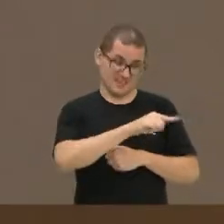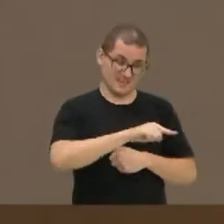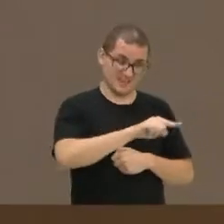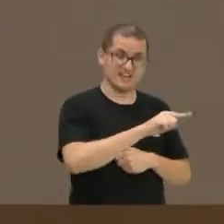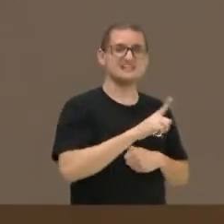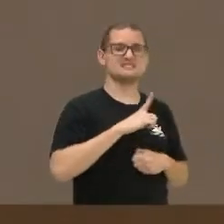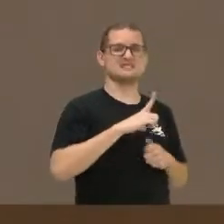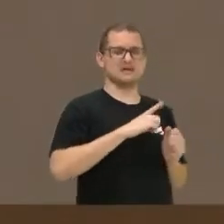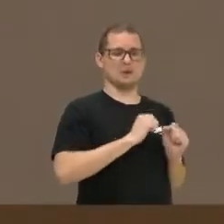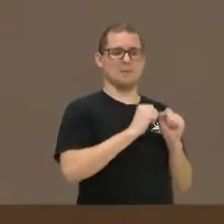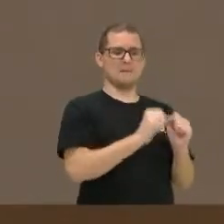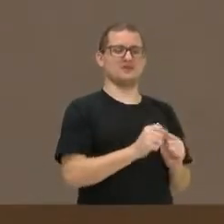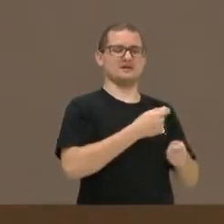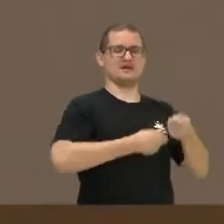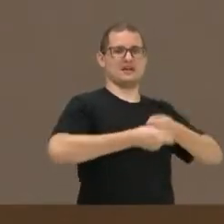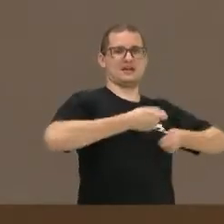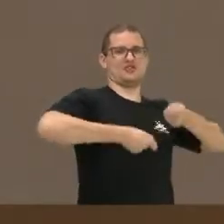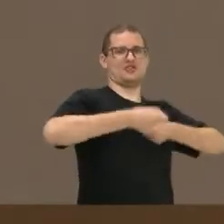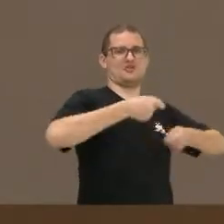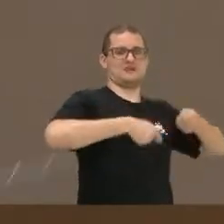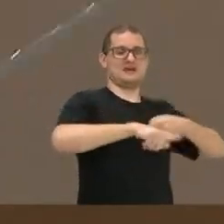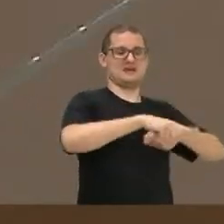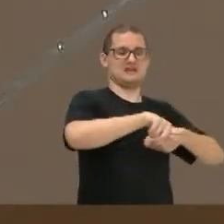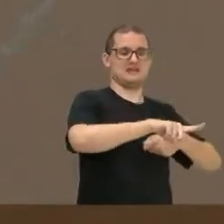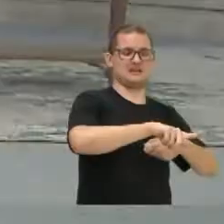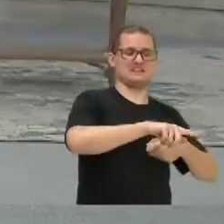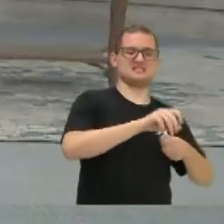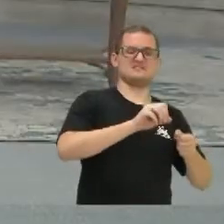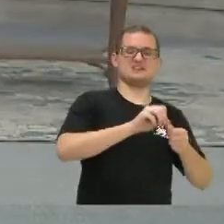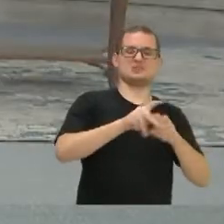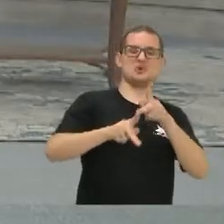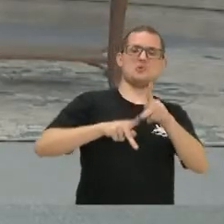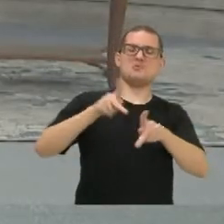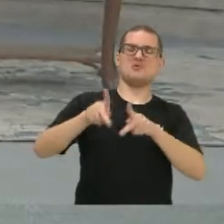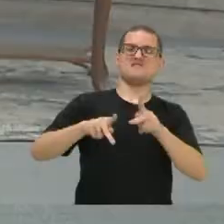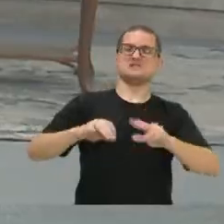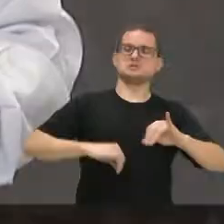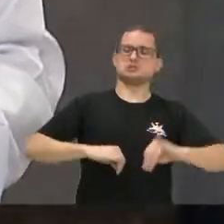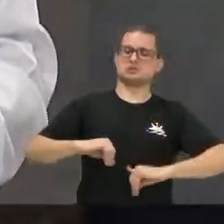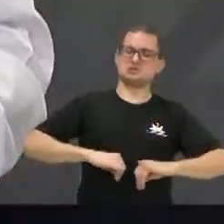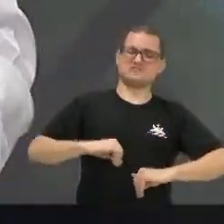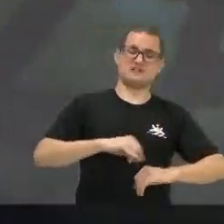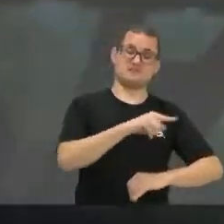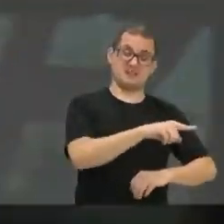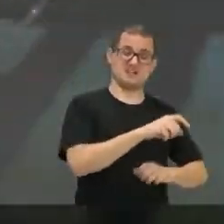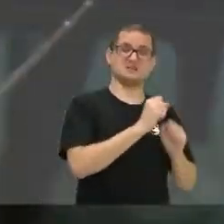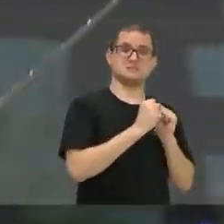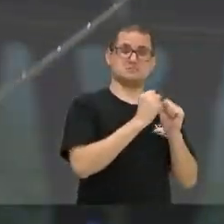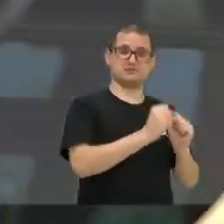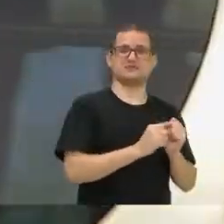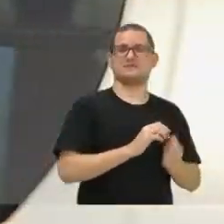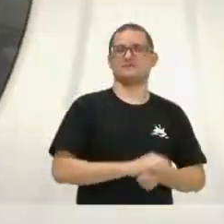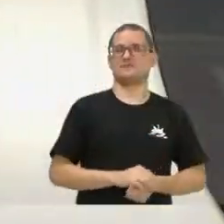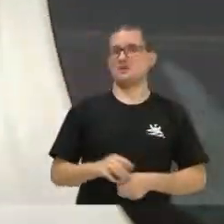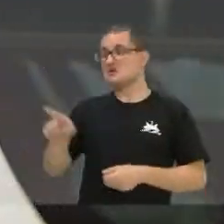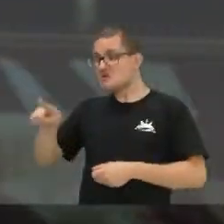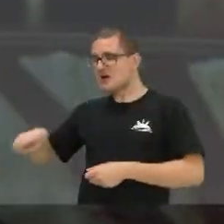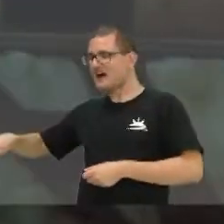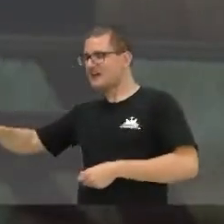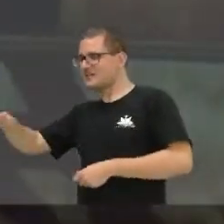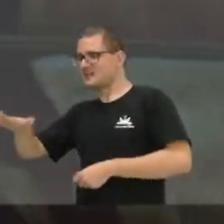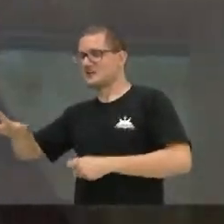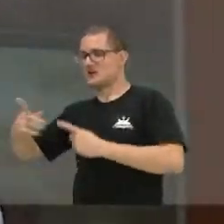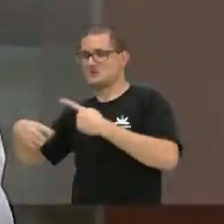economia e o primo povo e os cristãos eram quase todos pobres não